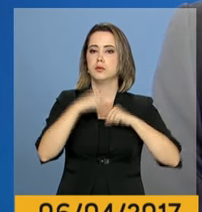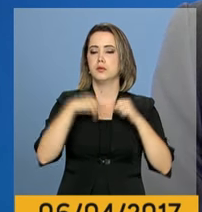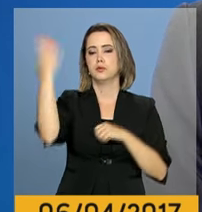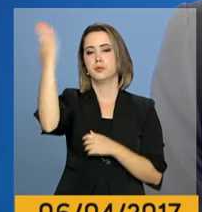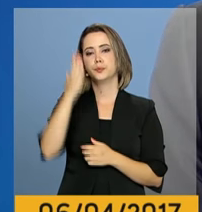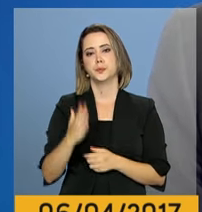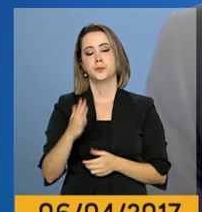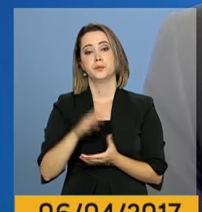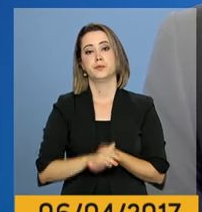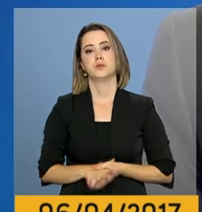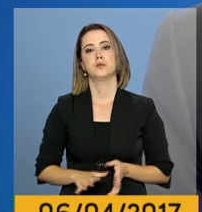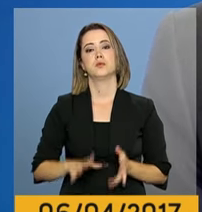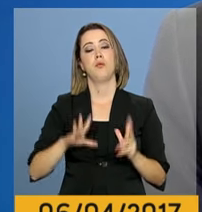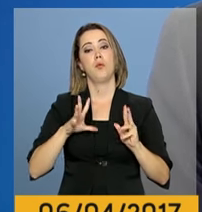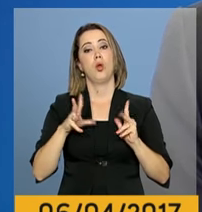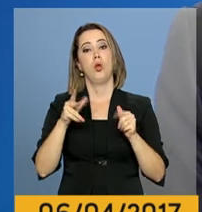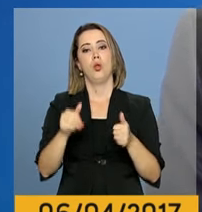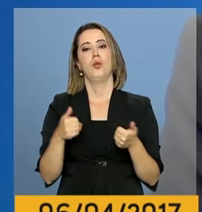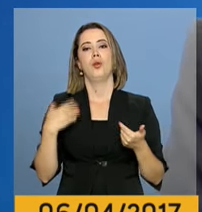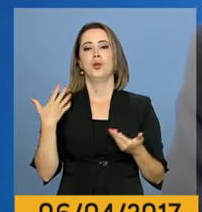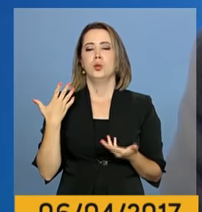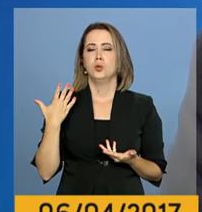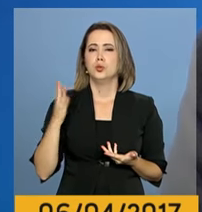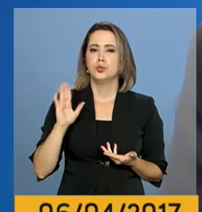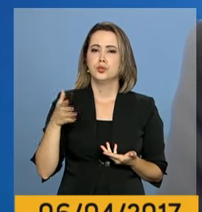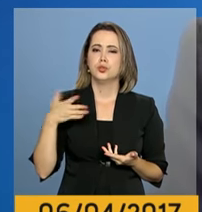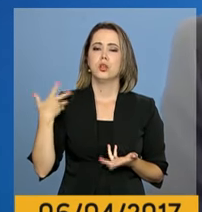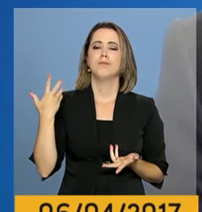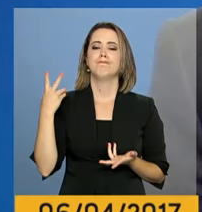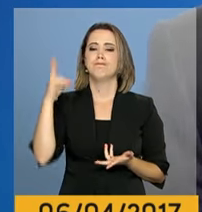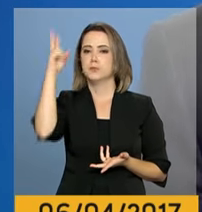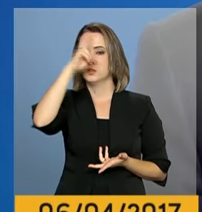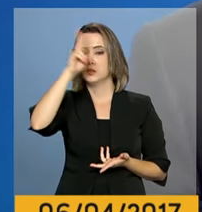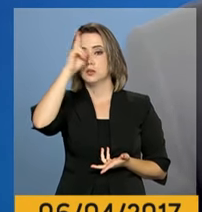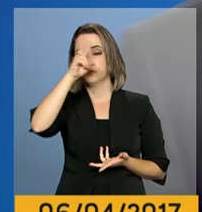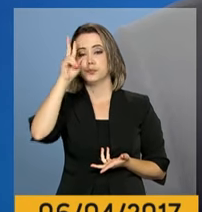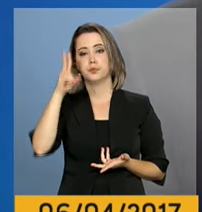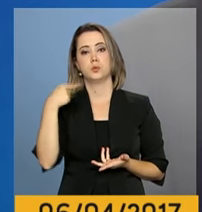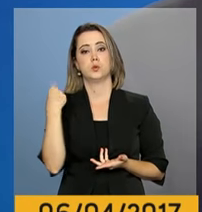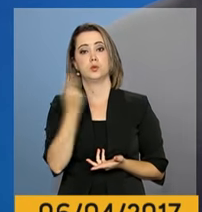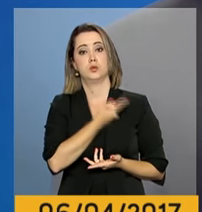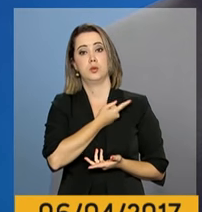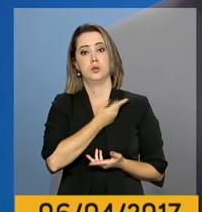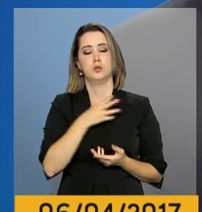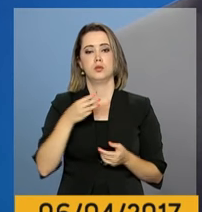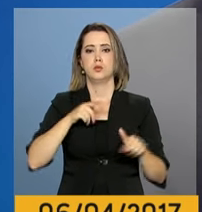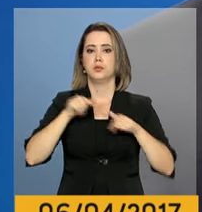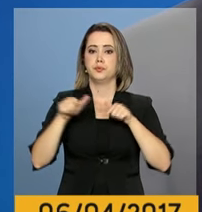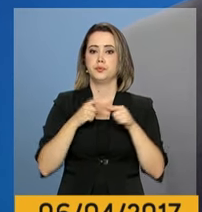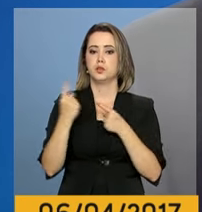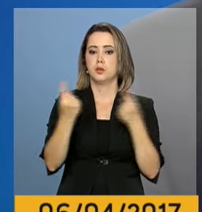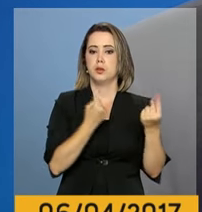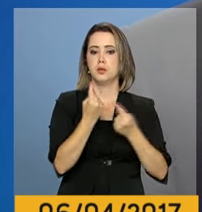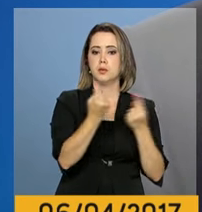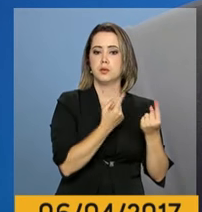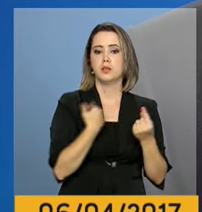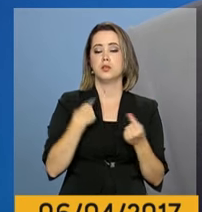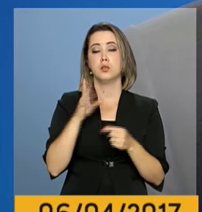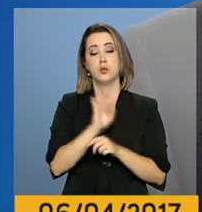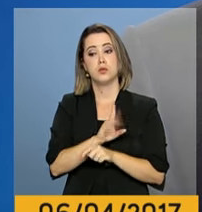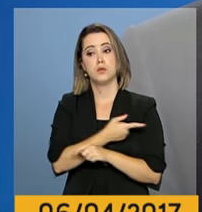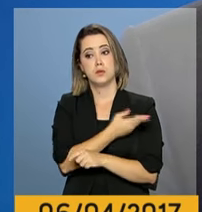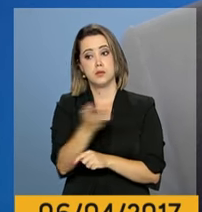brasileira. Toda essa é tradição de excelência que cada um dos senhores